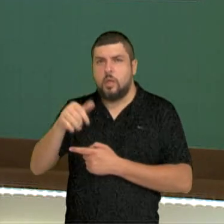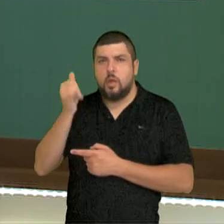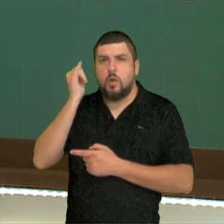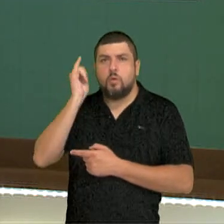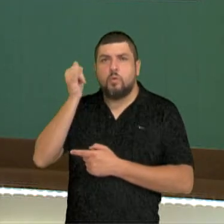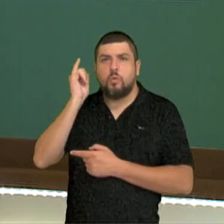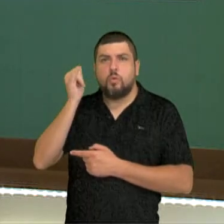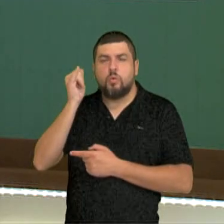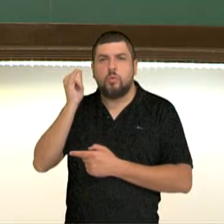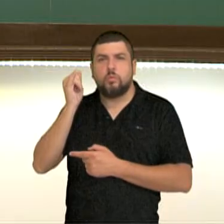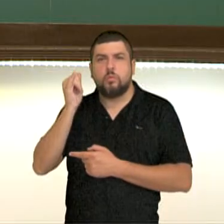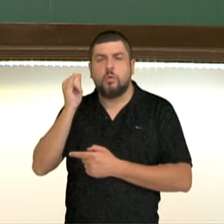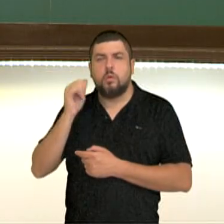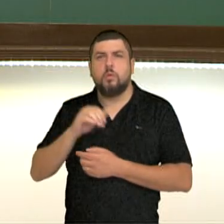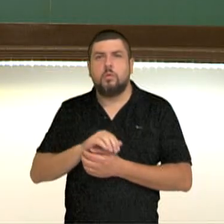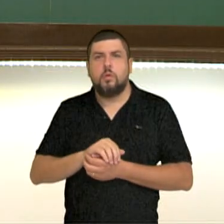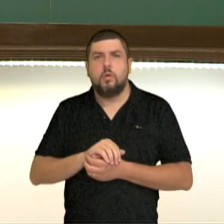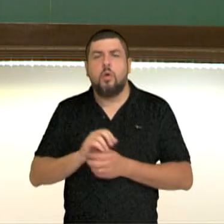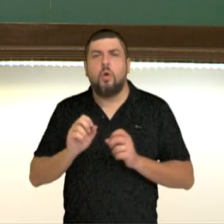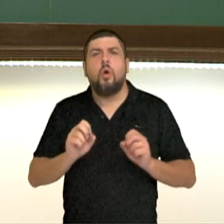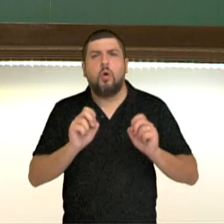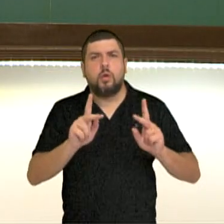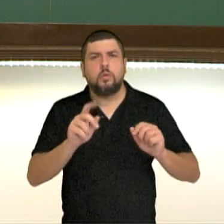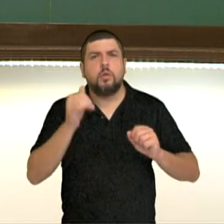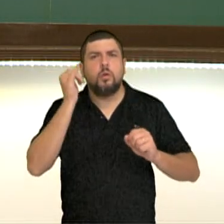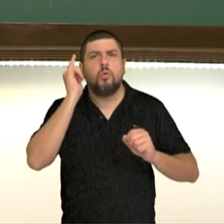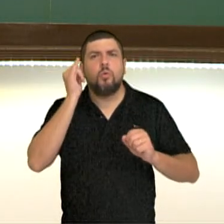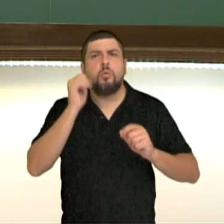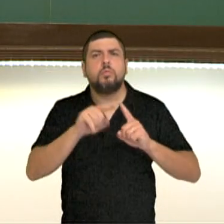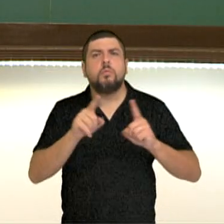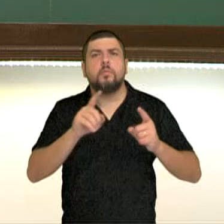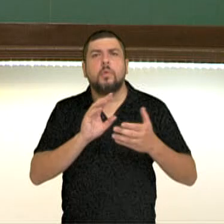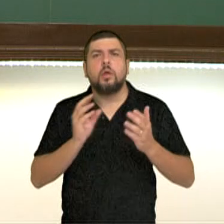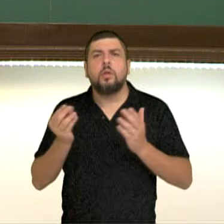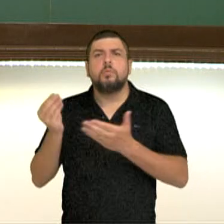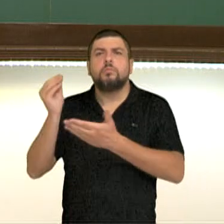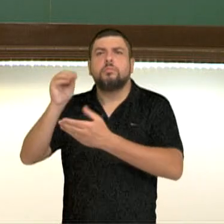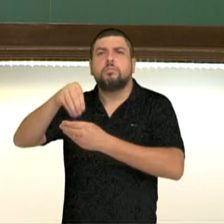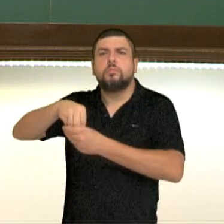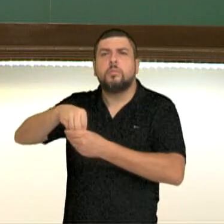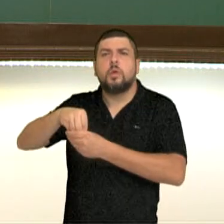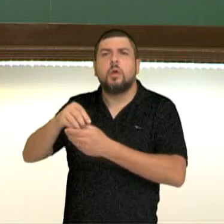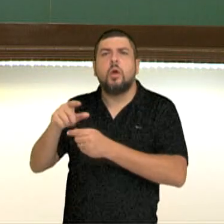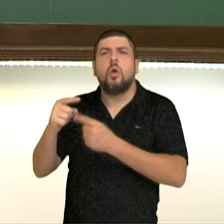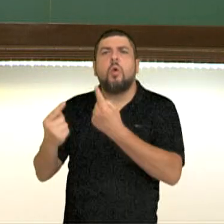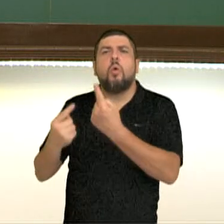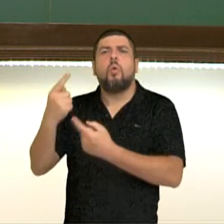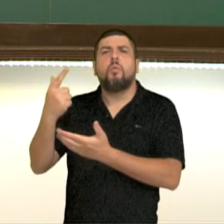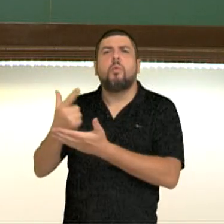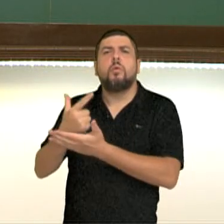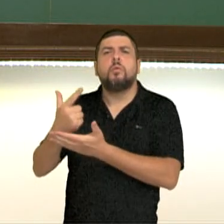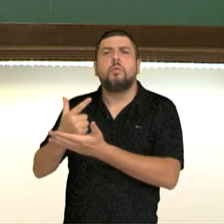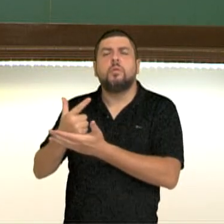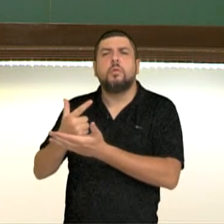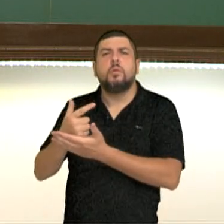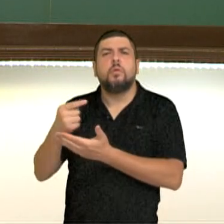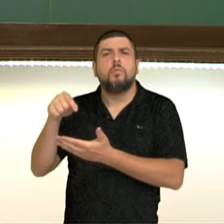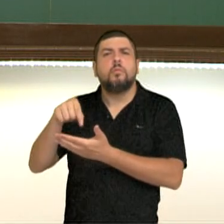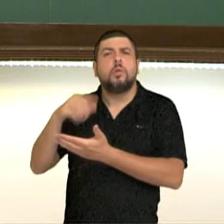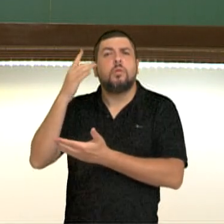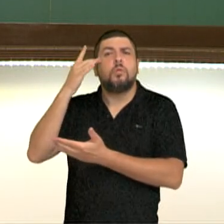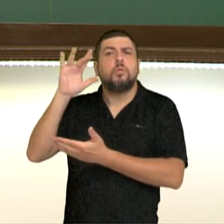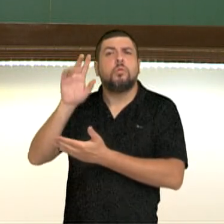gente. Ele falou onde foi publicado isso? Não, ó. Em momento algum ele fala onde foi